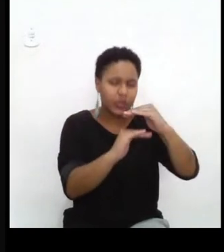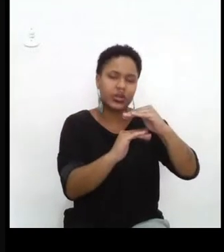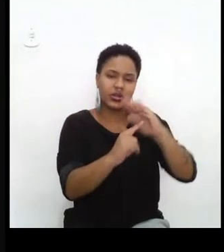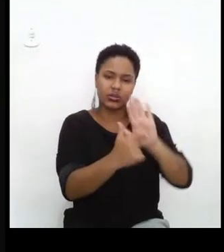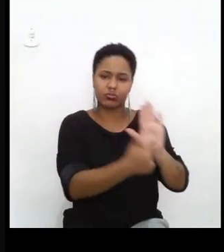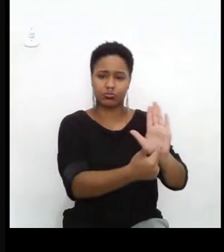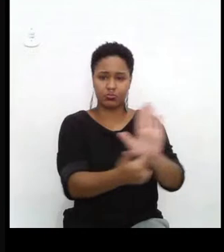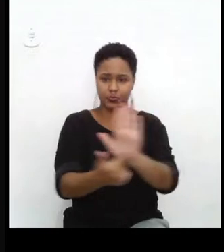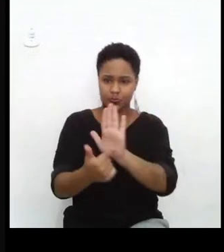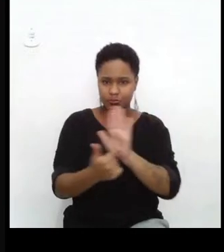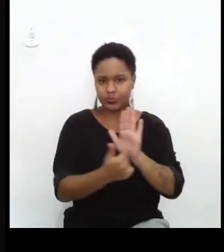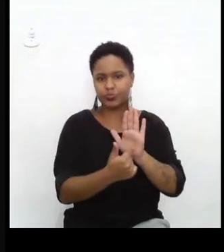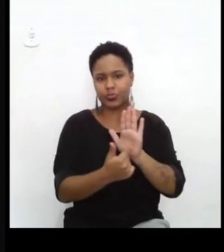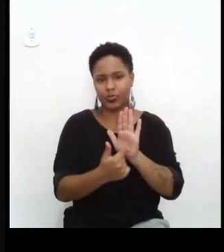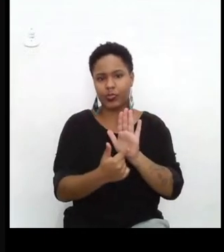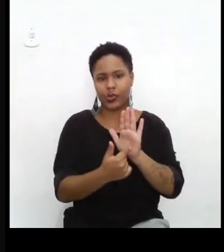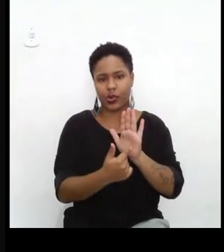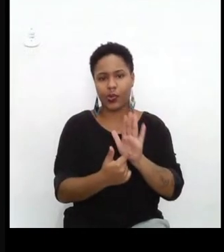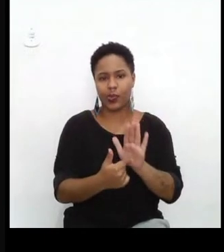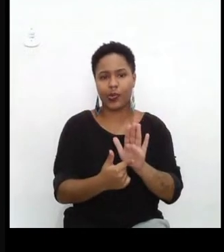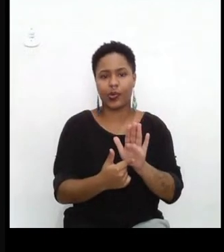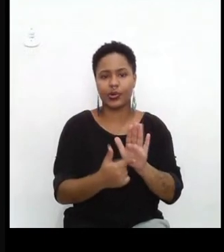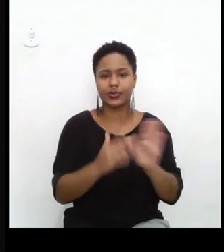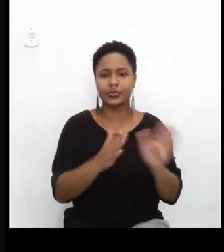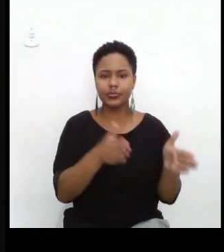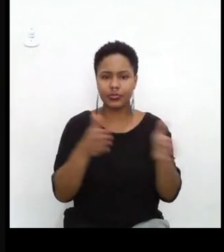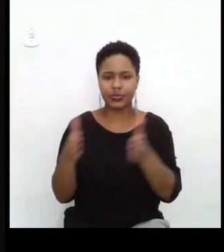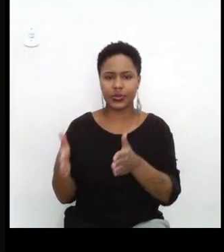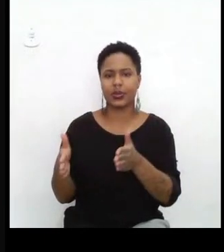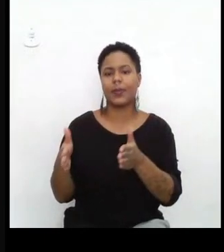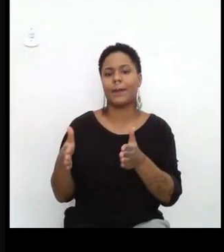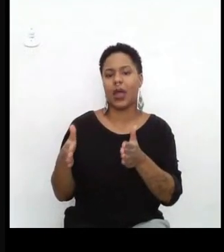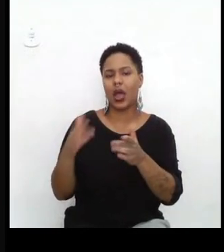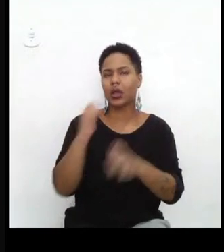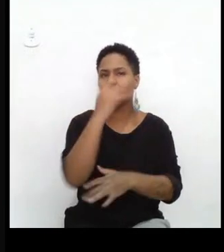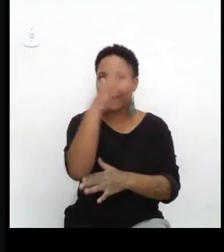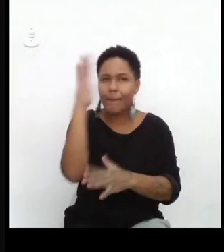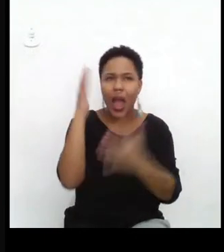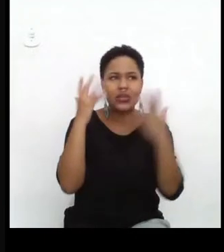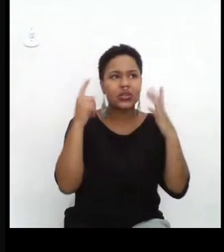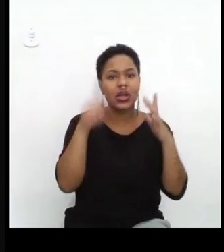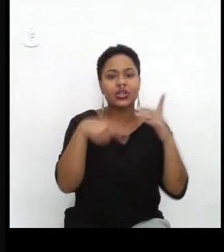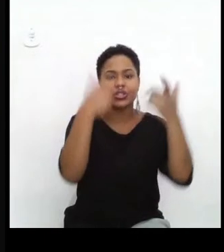bastante para cá não é